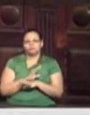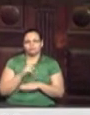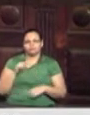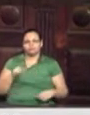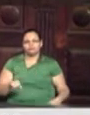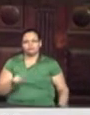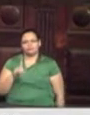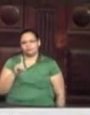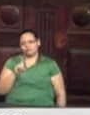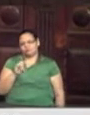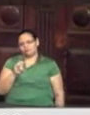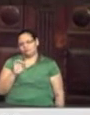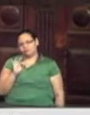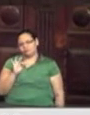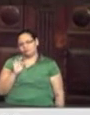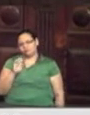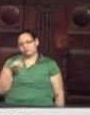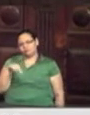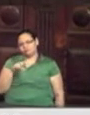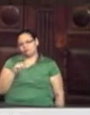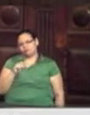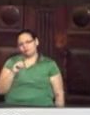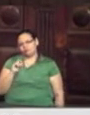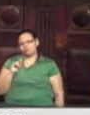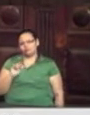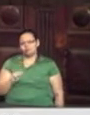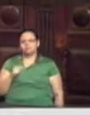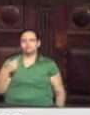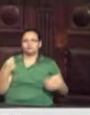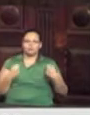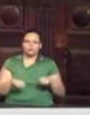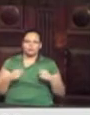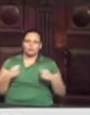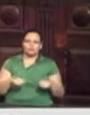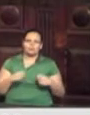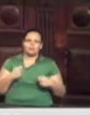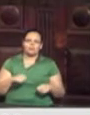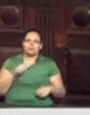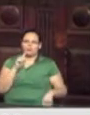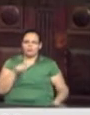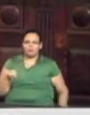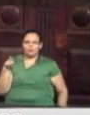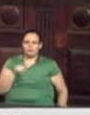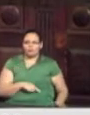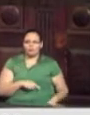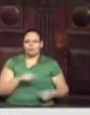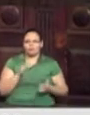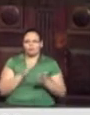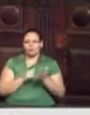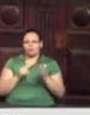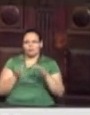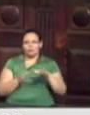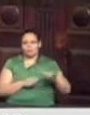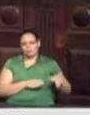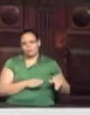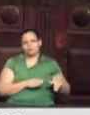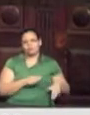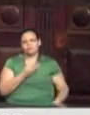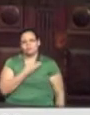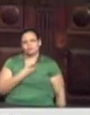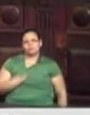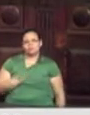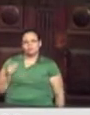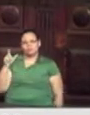Defensoria Pública do Estado do Rio de Janeiro pela necessidade da derrubada do veto parcial feito pelo